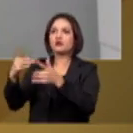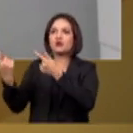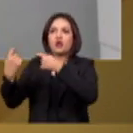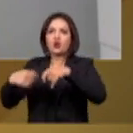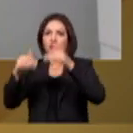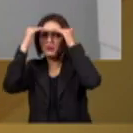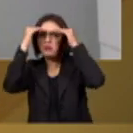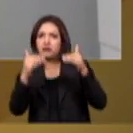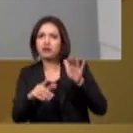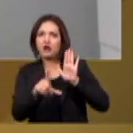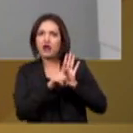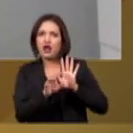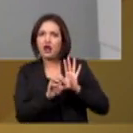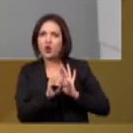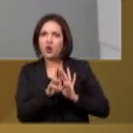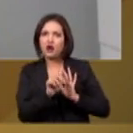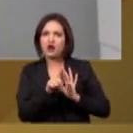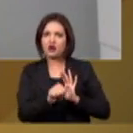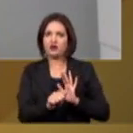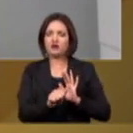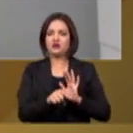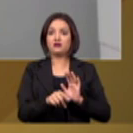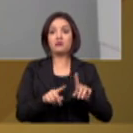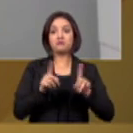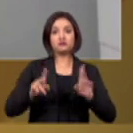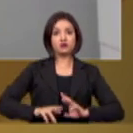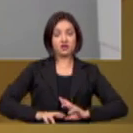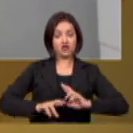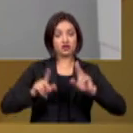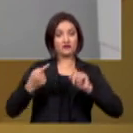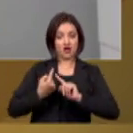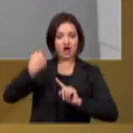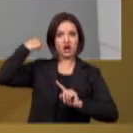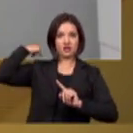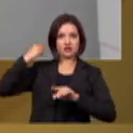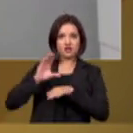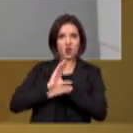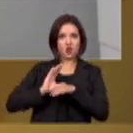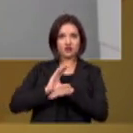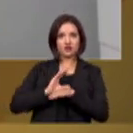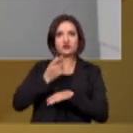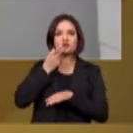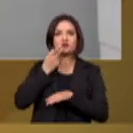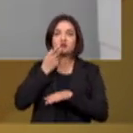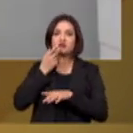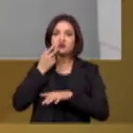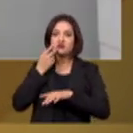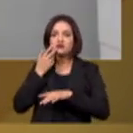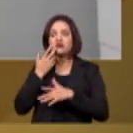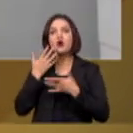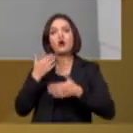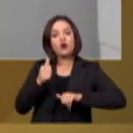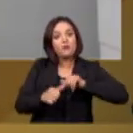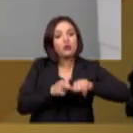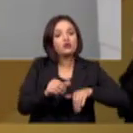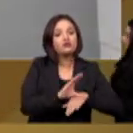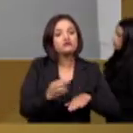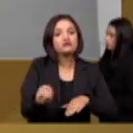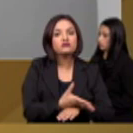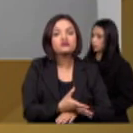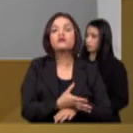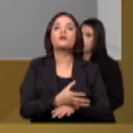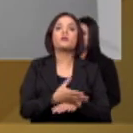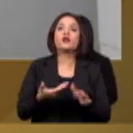lei orgânica da magistratura diferentemente do que dispunha a condição anterior o artigo 96 da condição federal